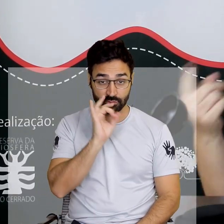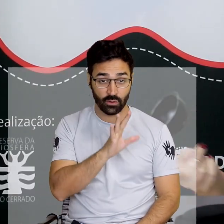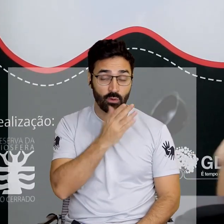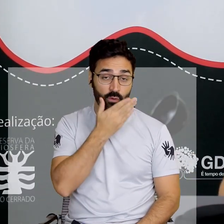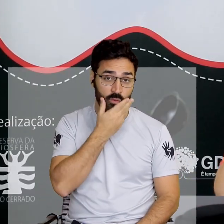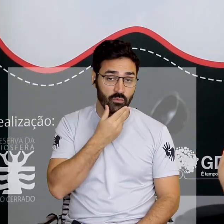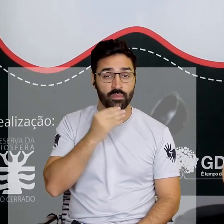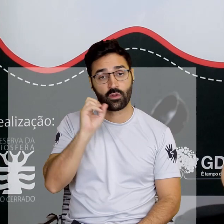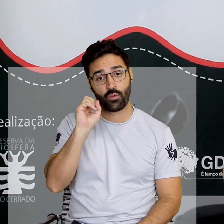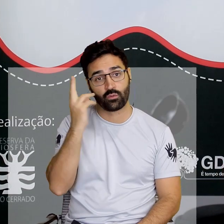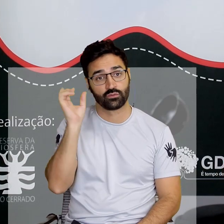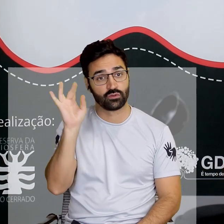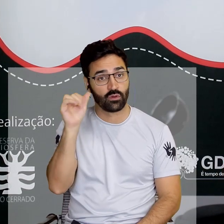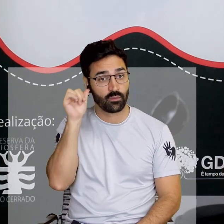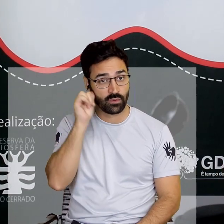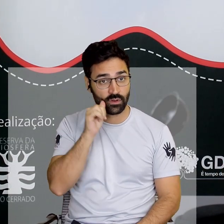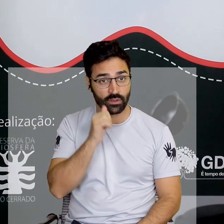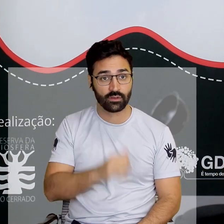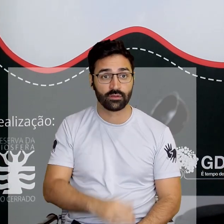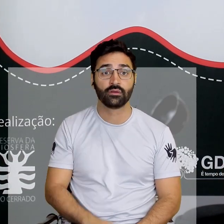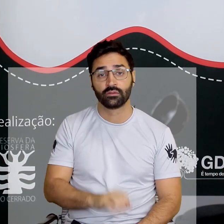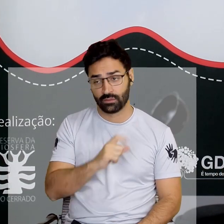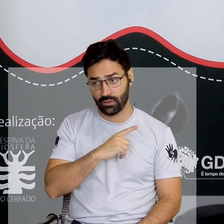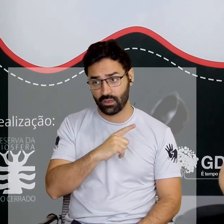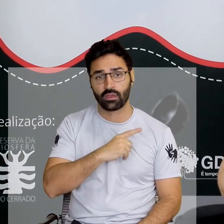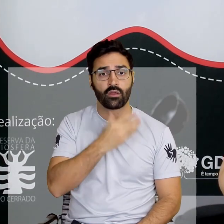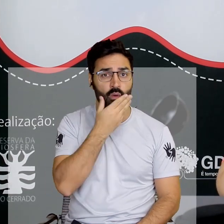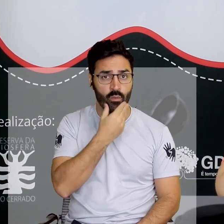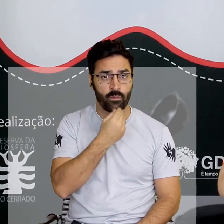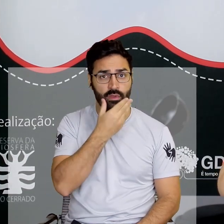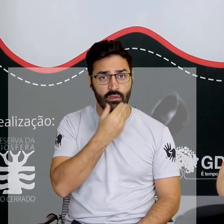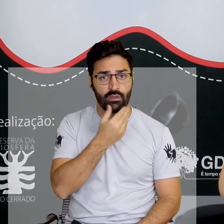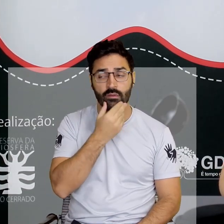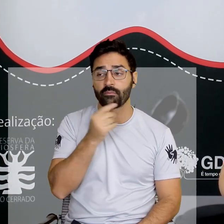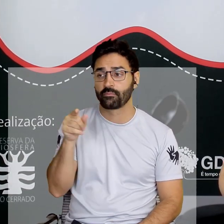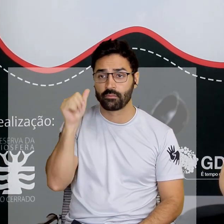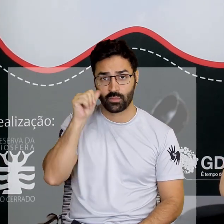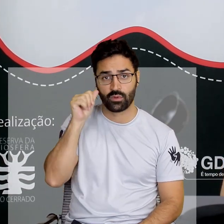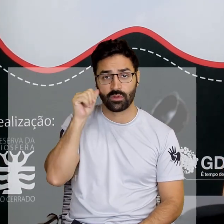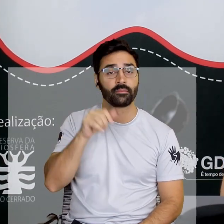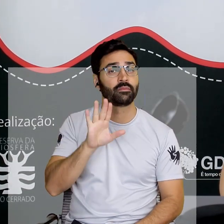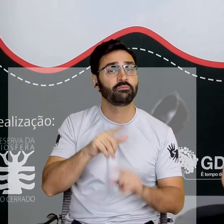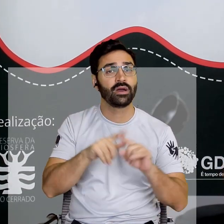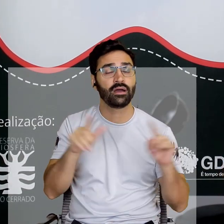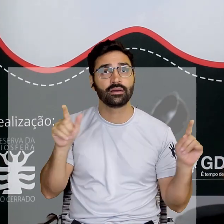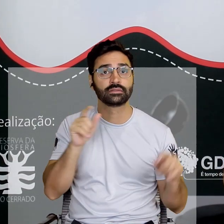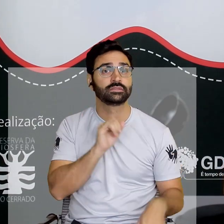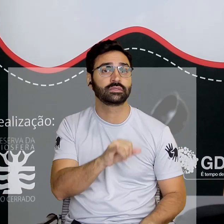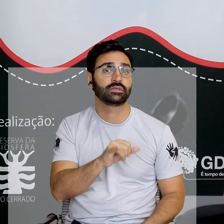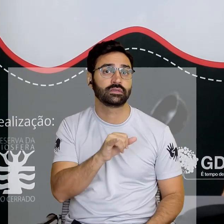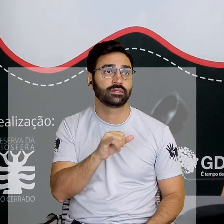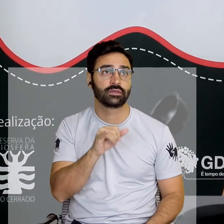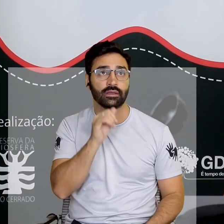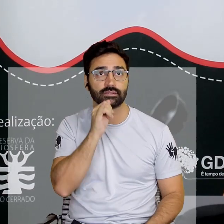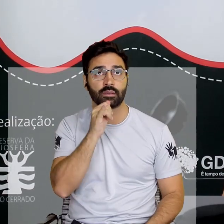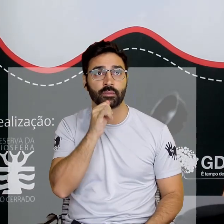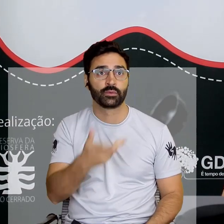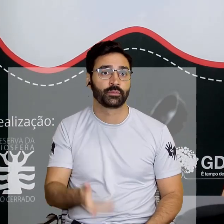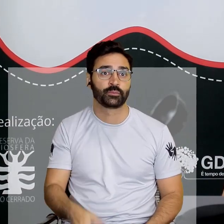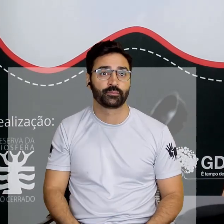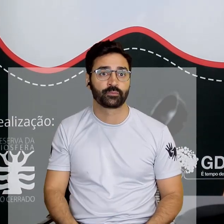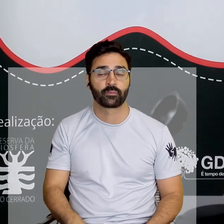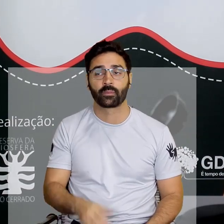só mulher, homem tem repetição, mulher. Quando a gente vai fazer, no caso,